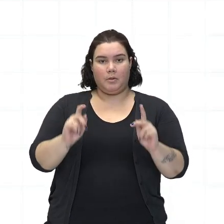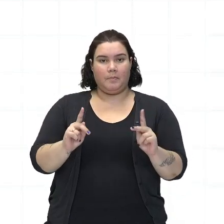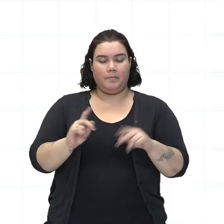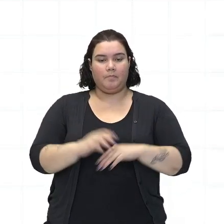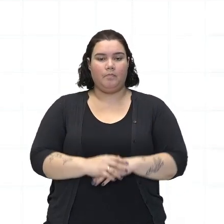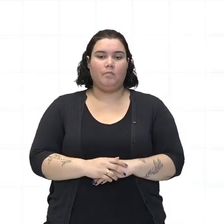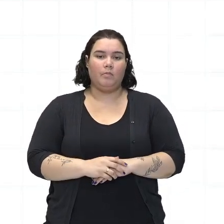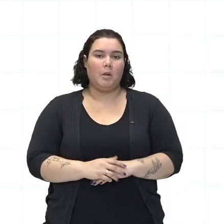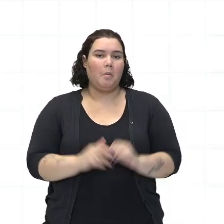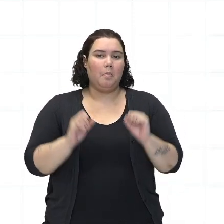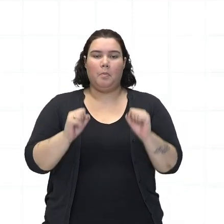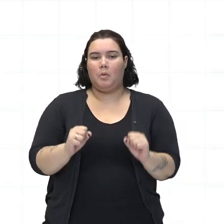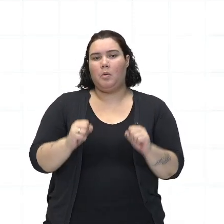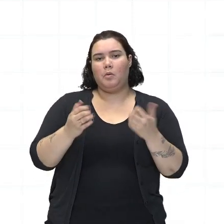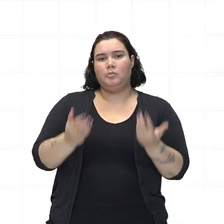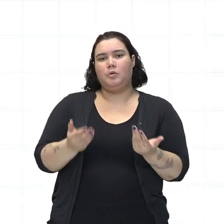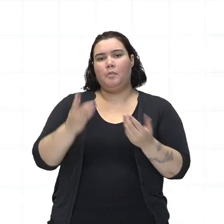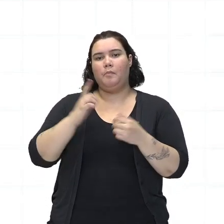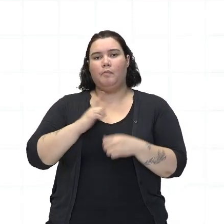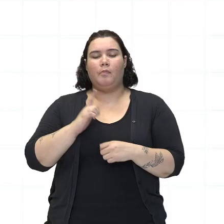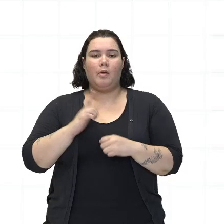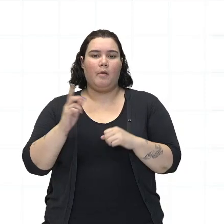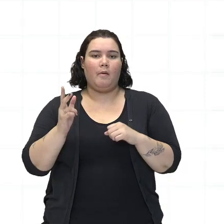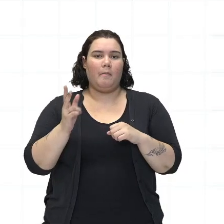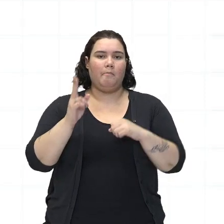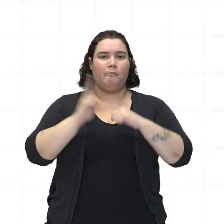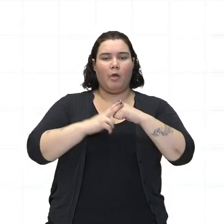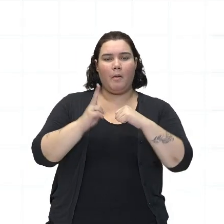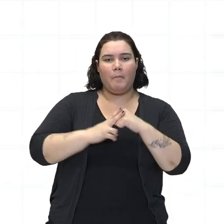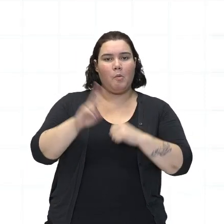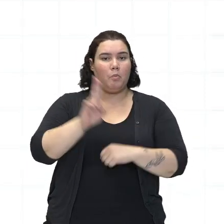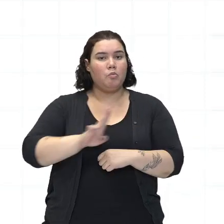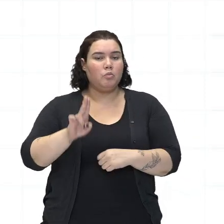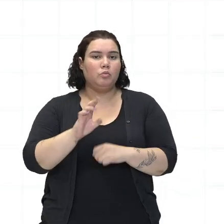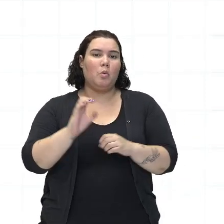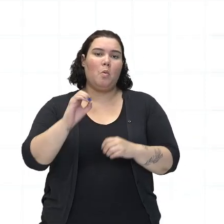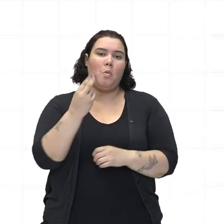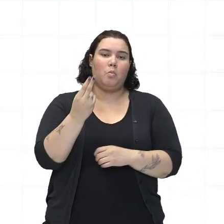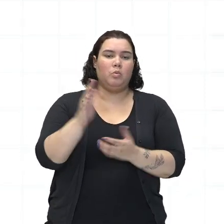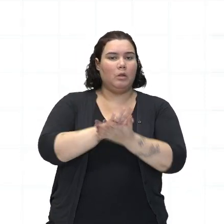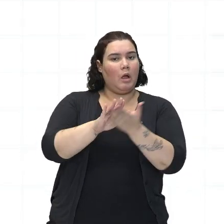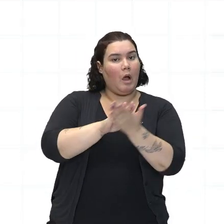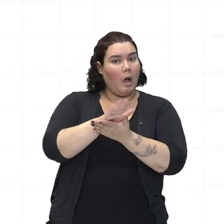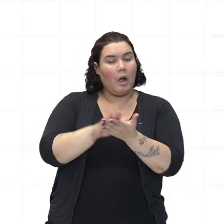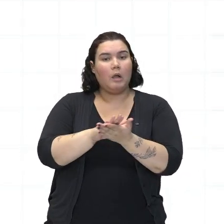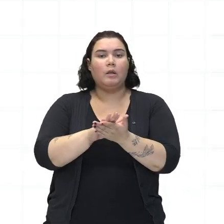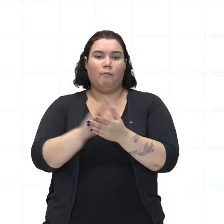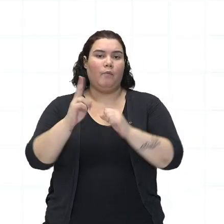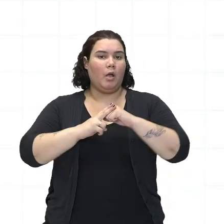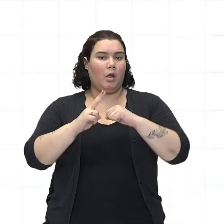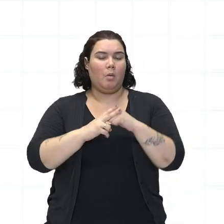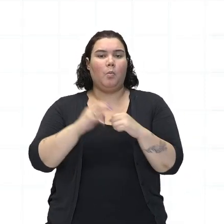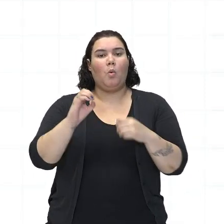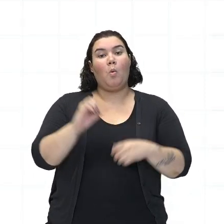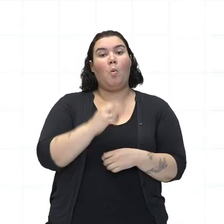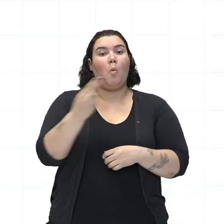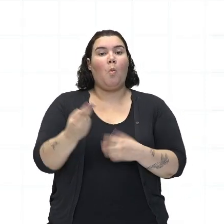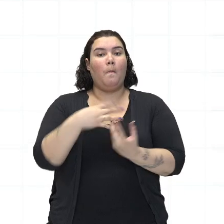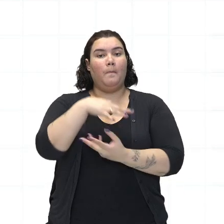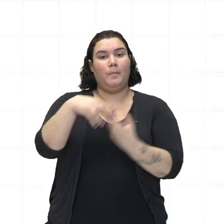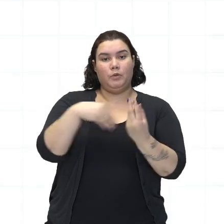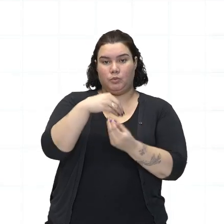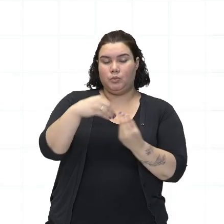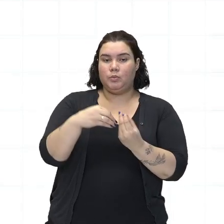pode acontecer de uma forma verbal, de uma forma não verbal, ou mesmo numa forma que misture os dois, que é a linguagem híbrida que nós